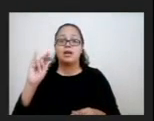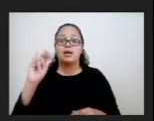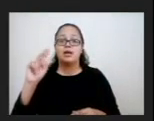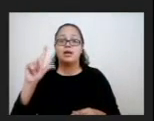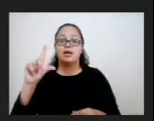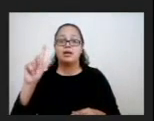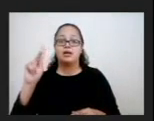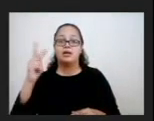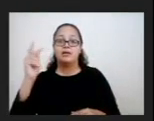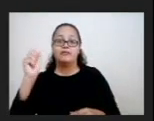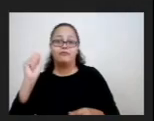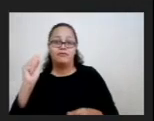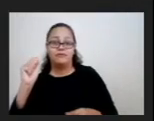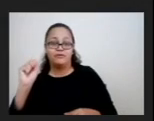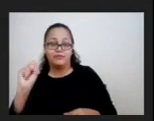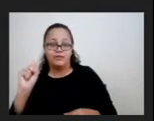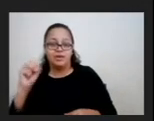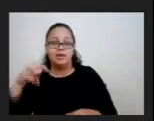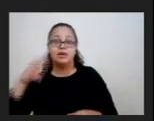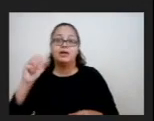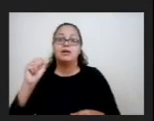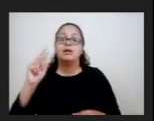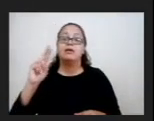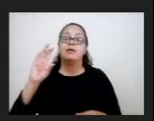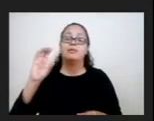do Marco Polo, ele foi escrito em 1271.